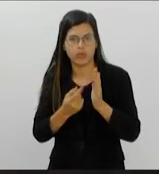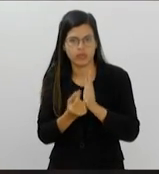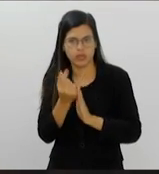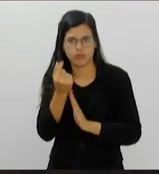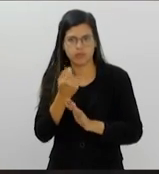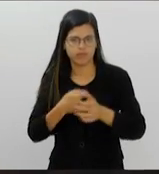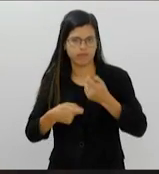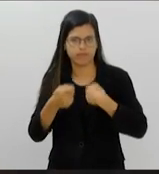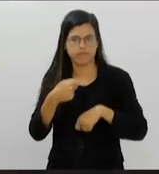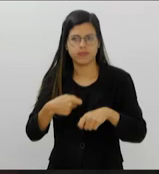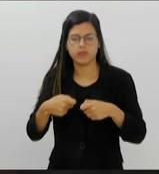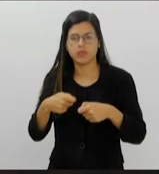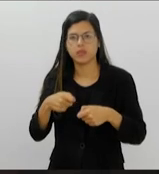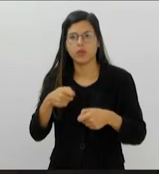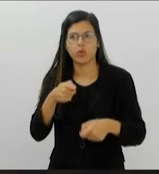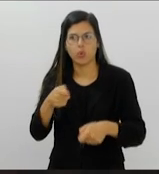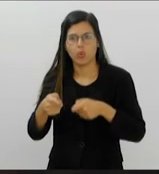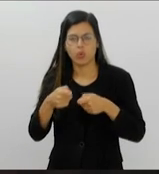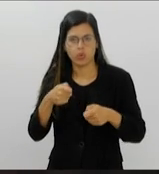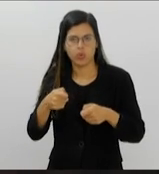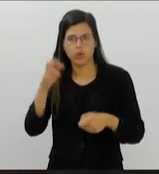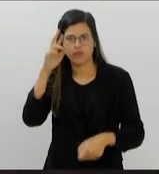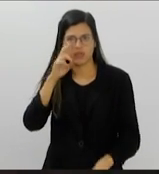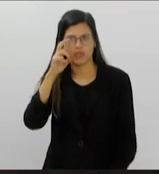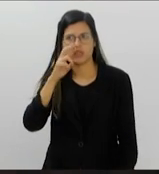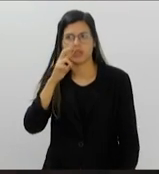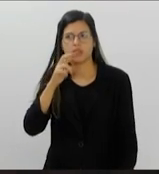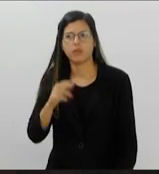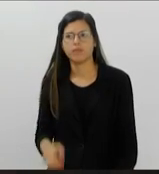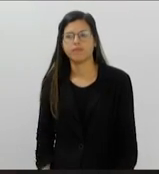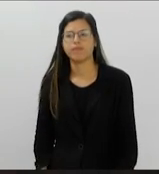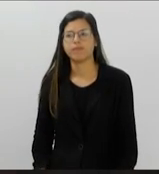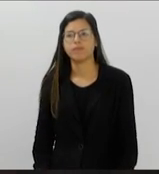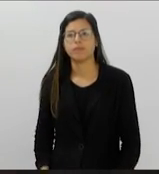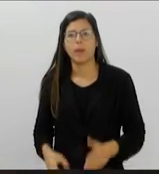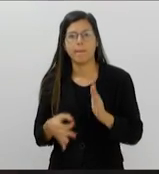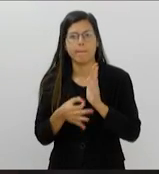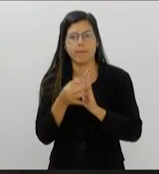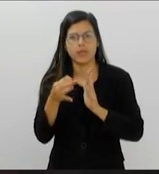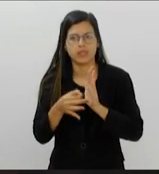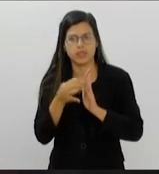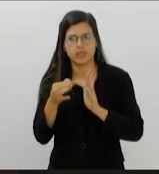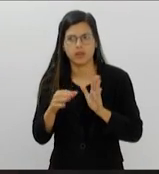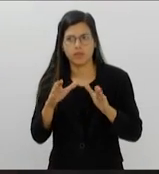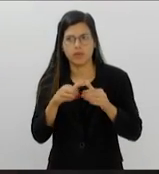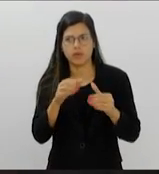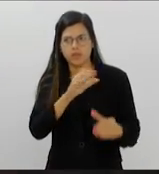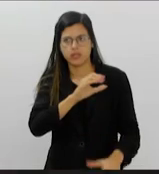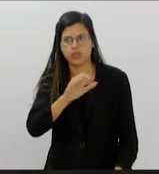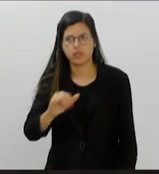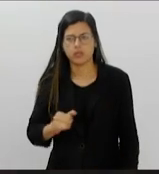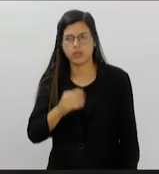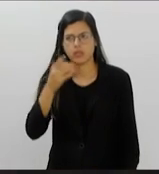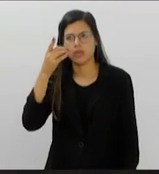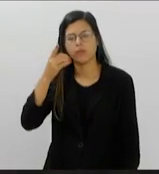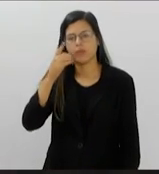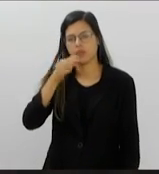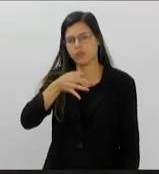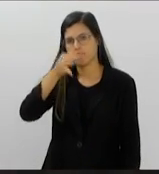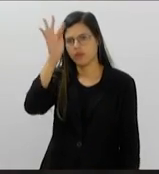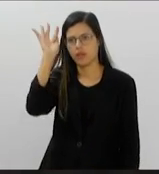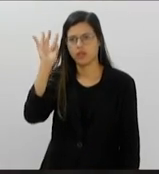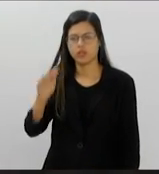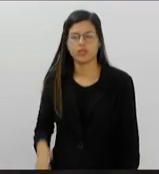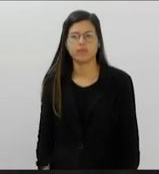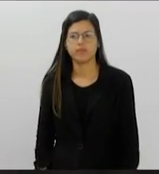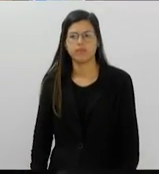Finanças, Fiscalização Financeira e Controle. Para emitir parecer pela Comissão de Constituição e Justiça, deputado Fred Pacheco.